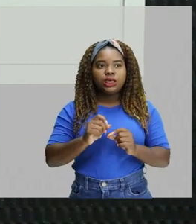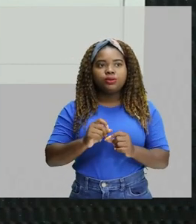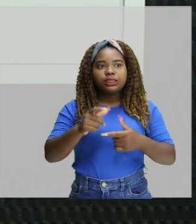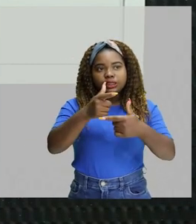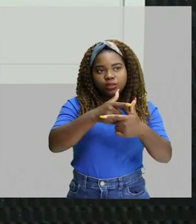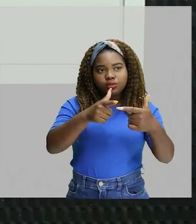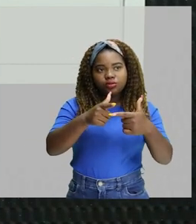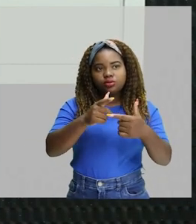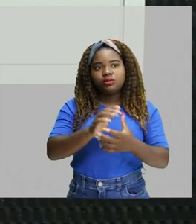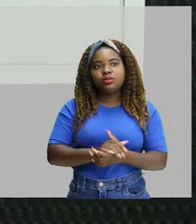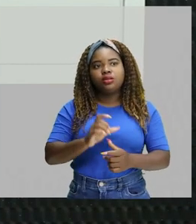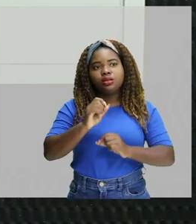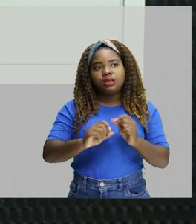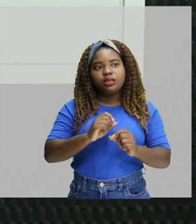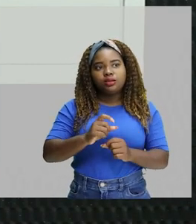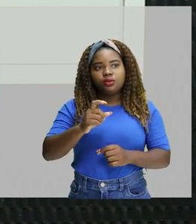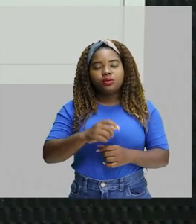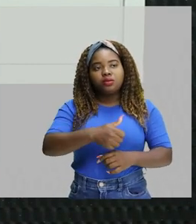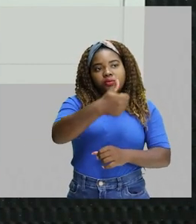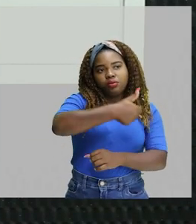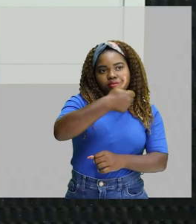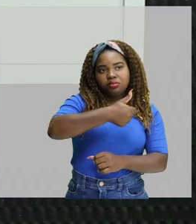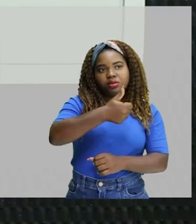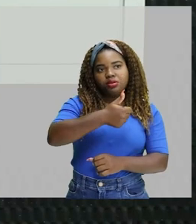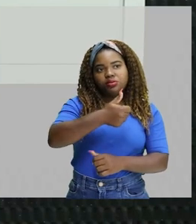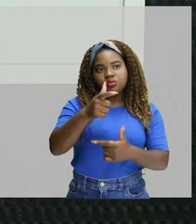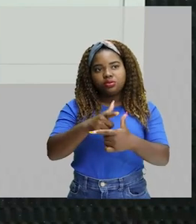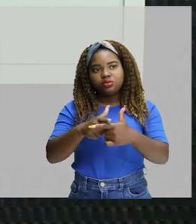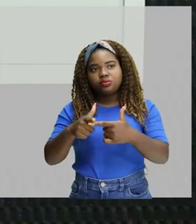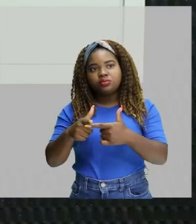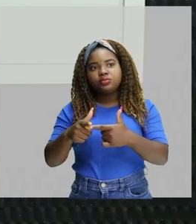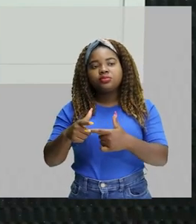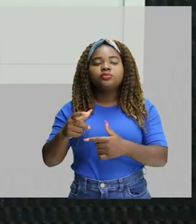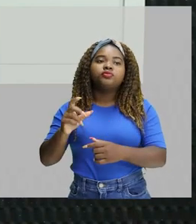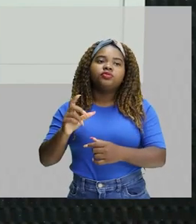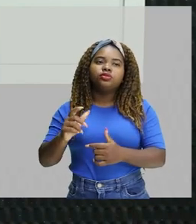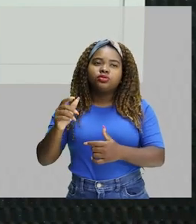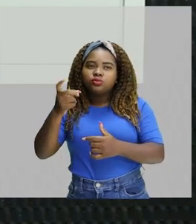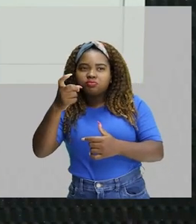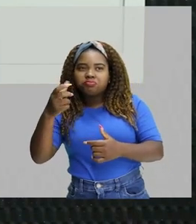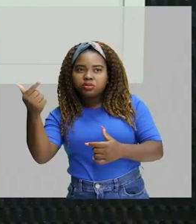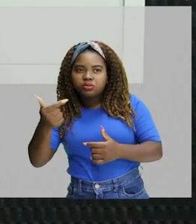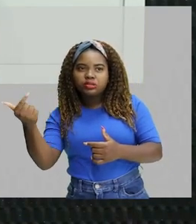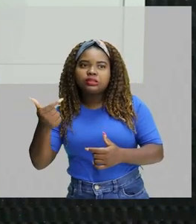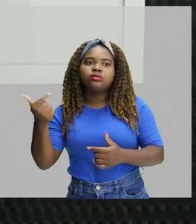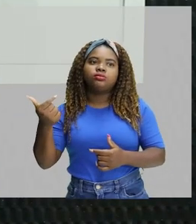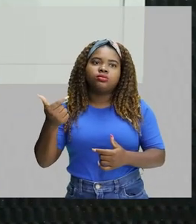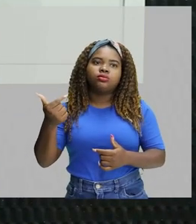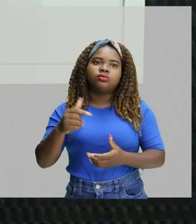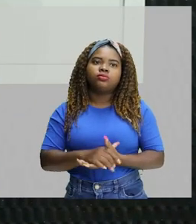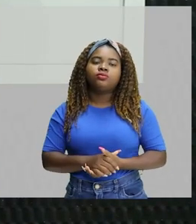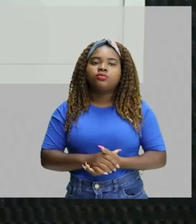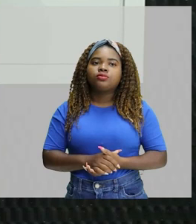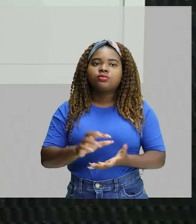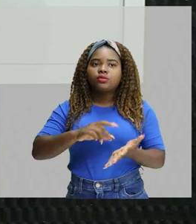o produto do divisor pelo quociente somado com o resto tá então quer dizer que esse